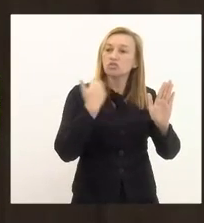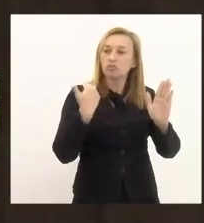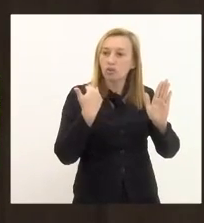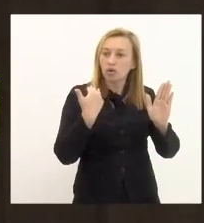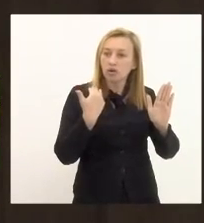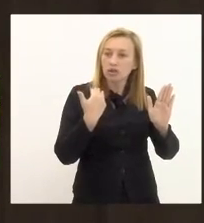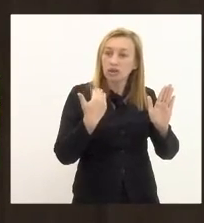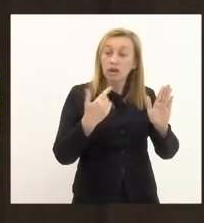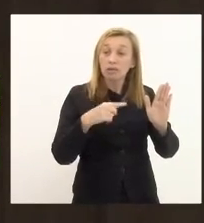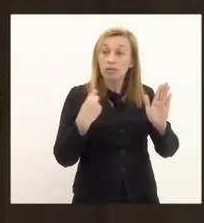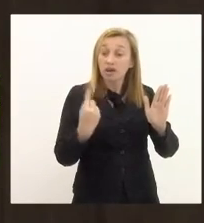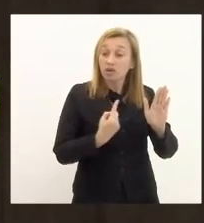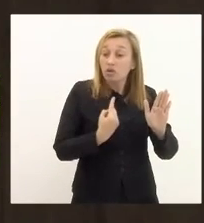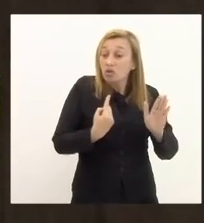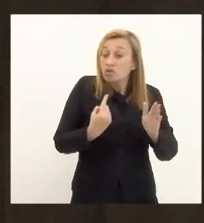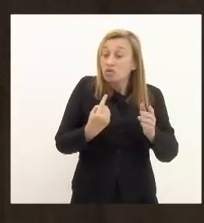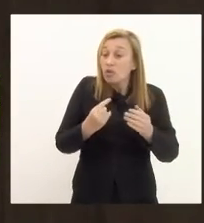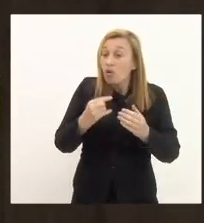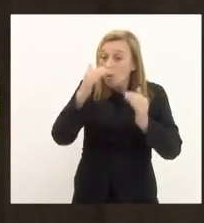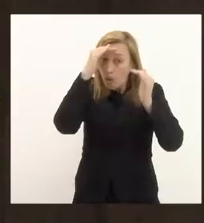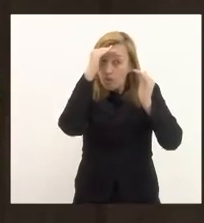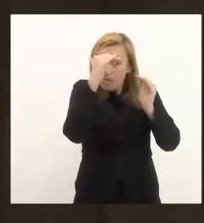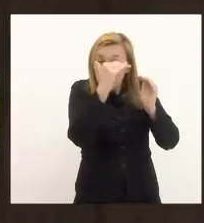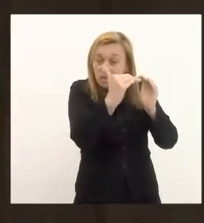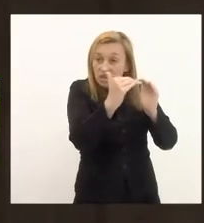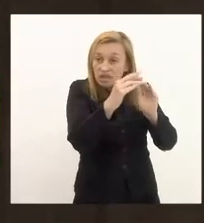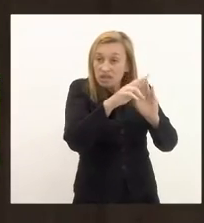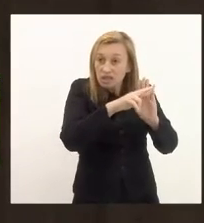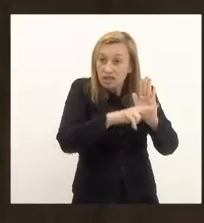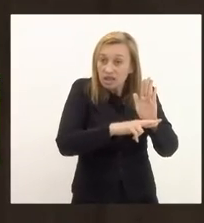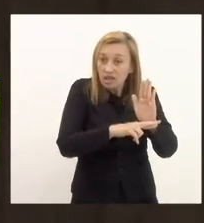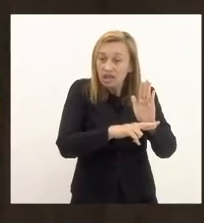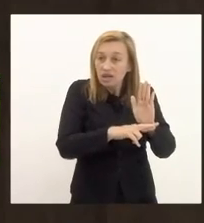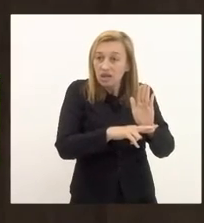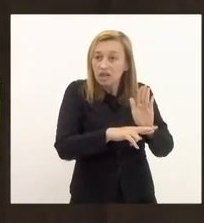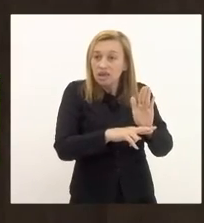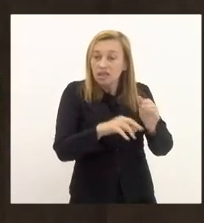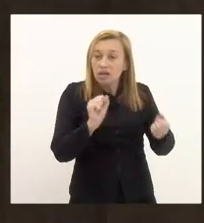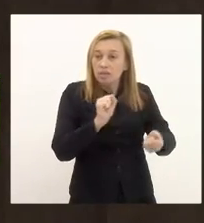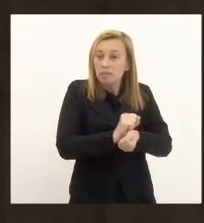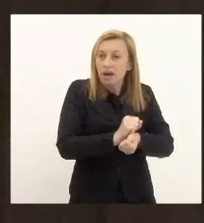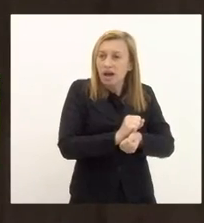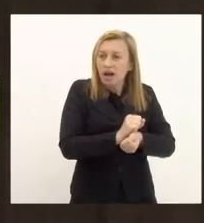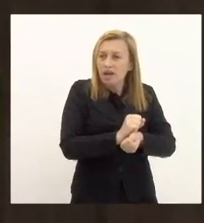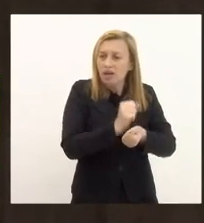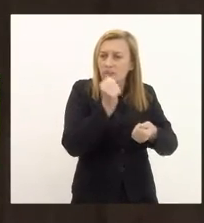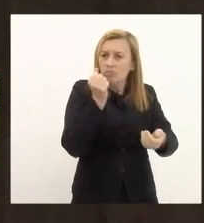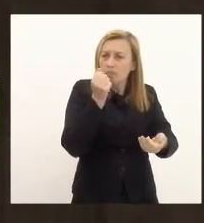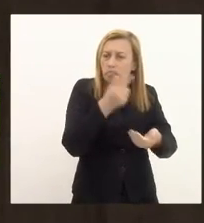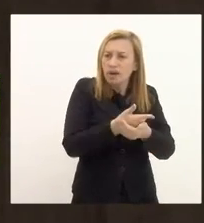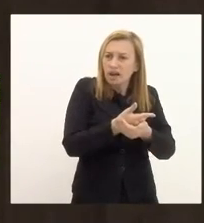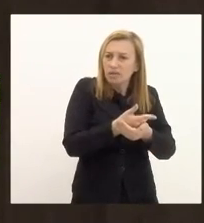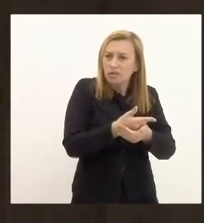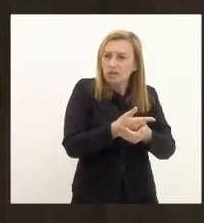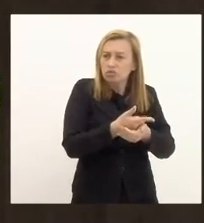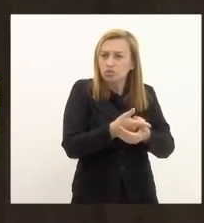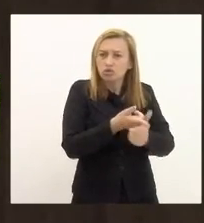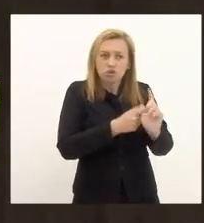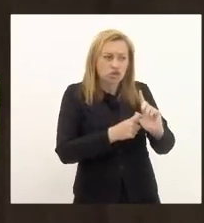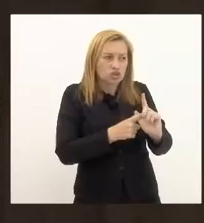um regime de recuperação fiscal que simplesmente pro tela o pagamento de uma dívida que continua